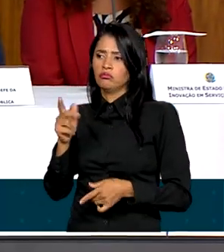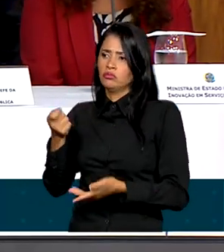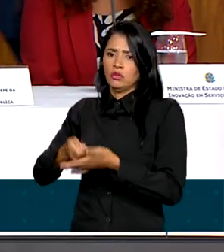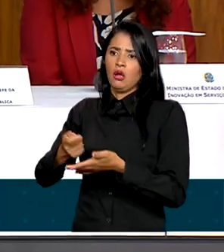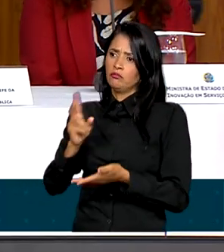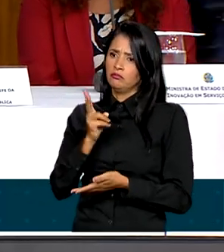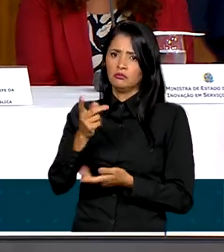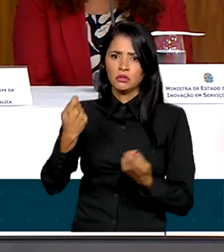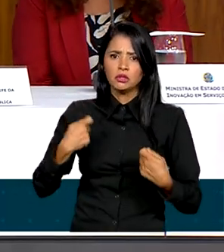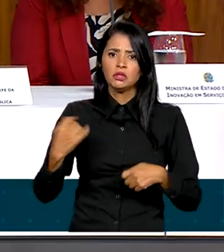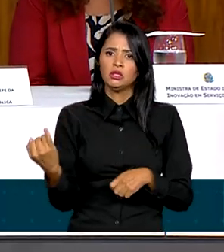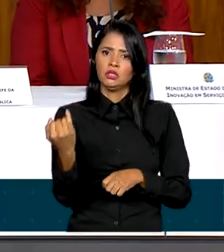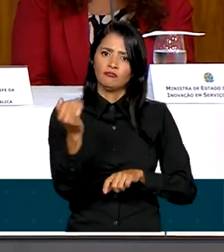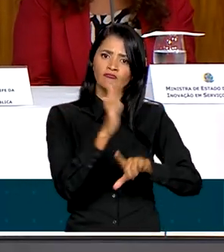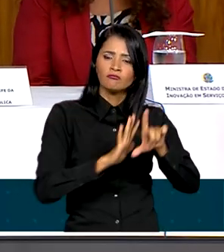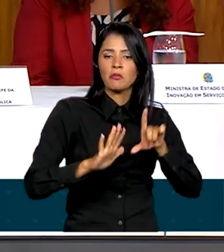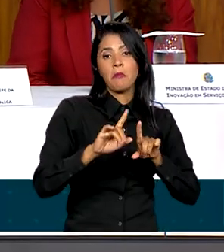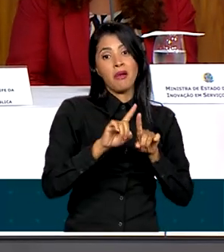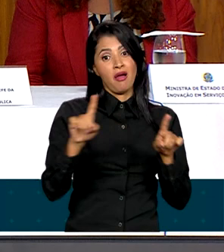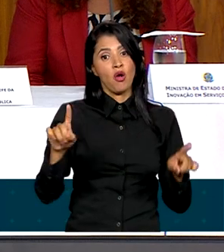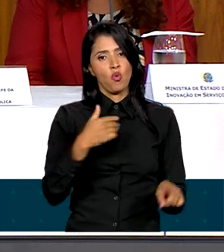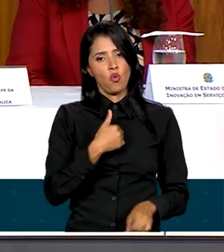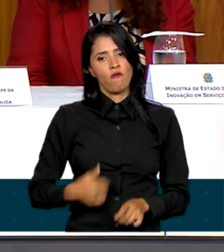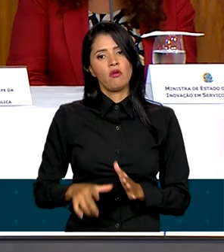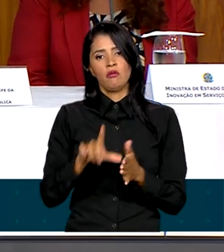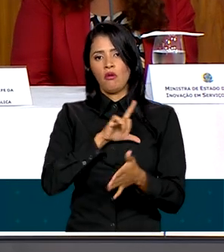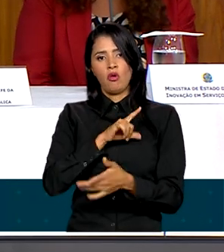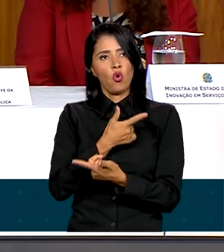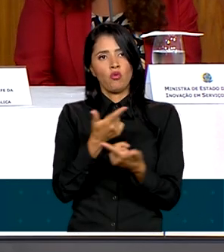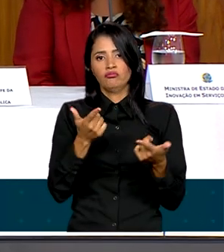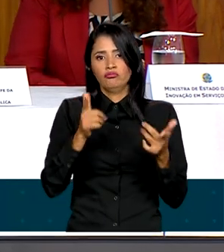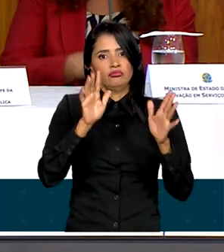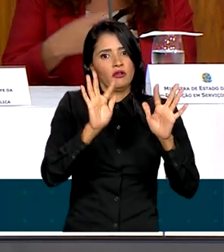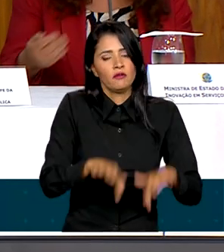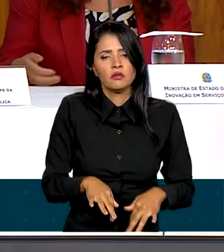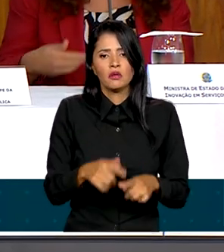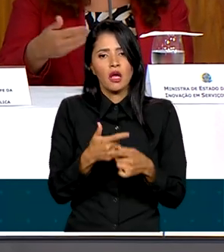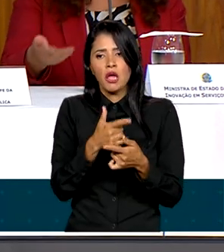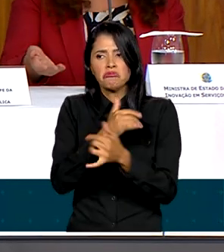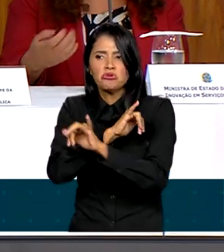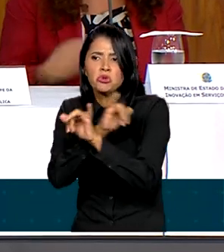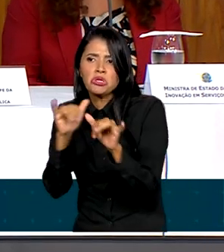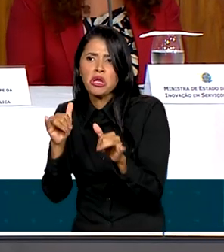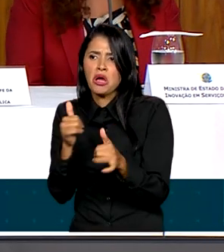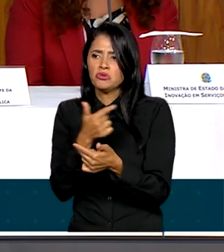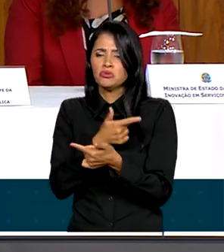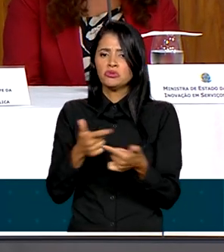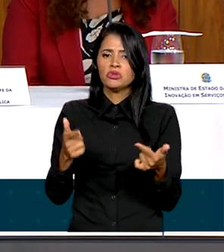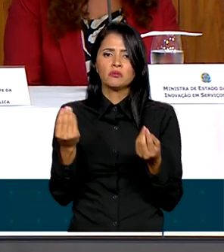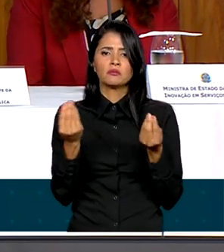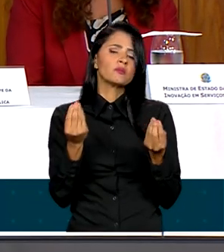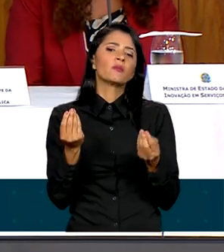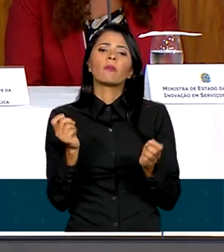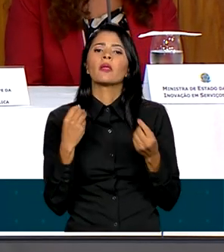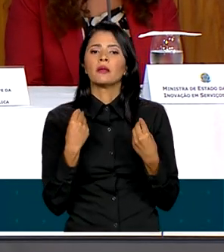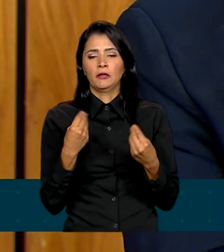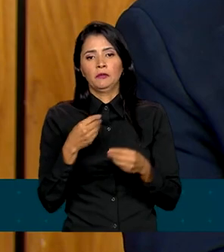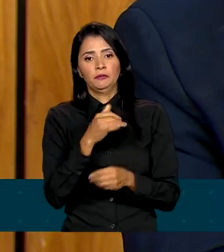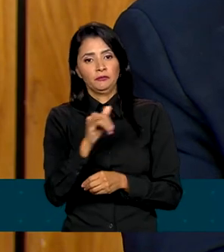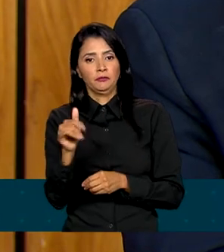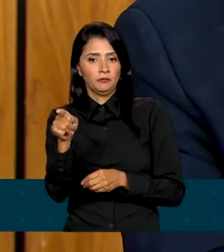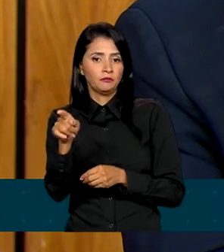ar. Pelo governo anterior, nem isso mais estaria no ar, dado que eles não tinham muito o que anunciar, o que tornar público para a